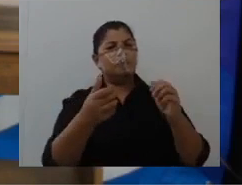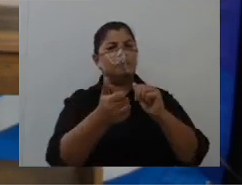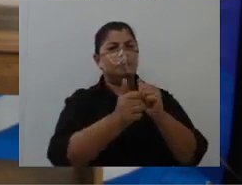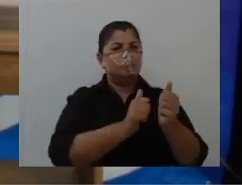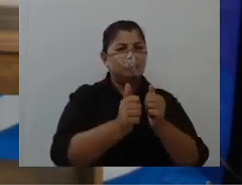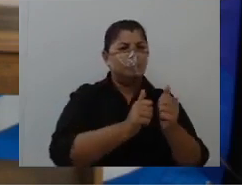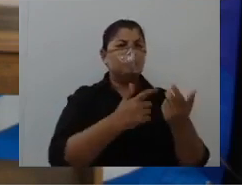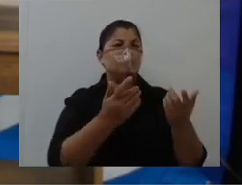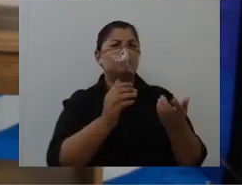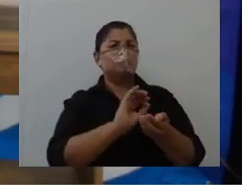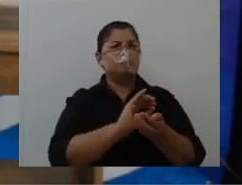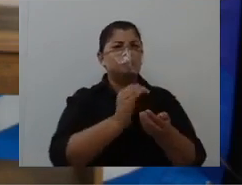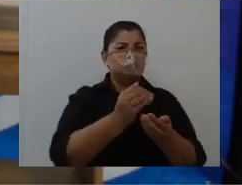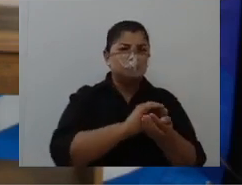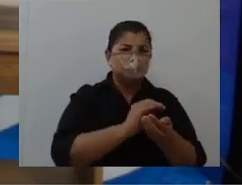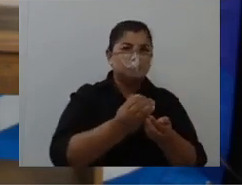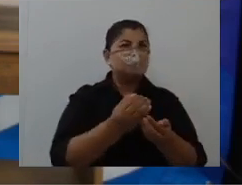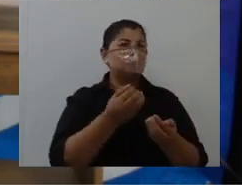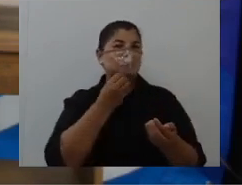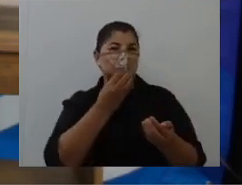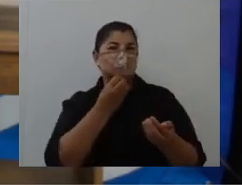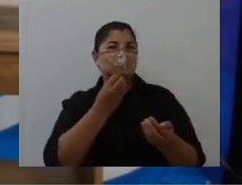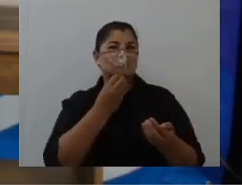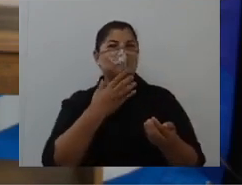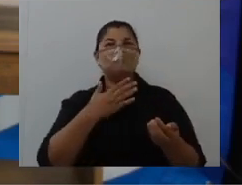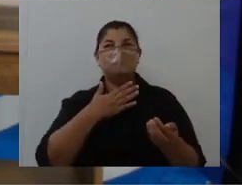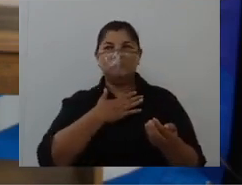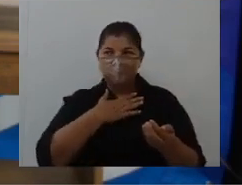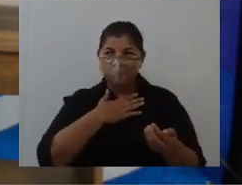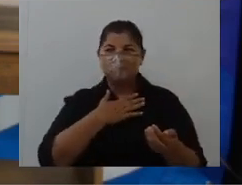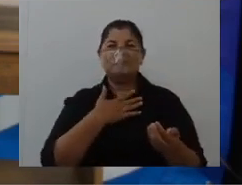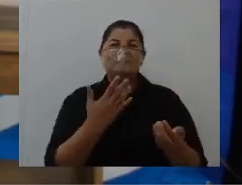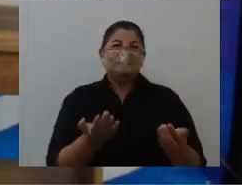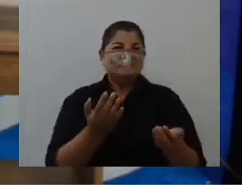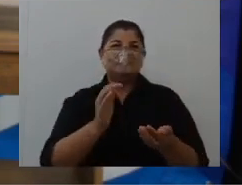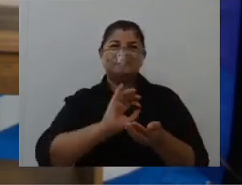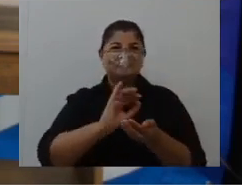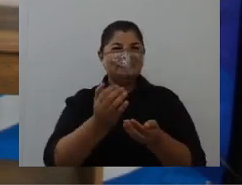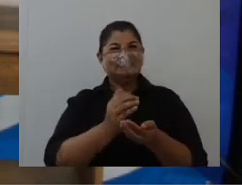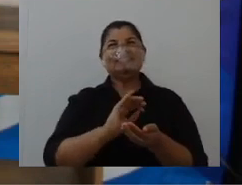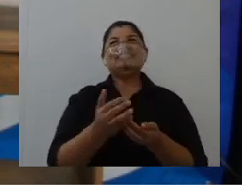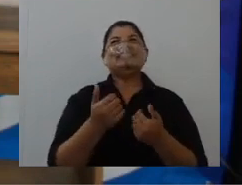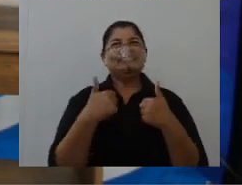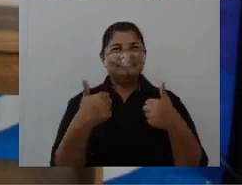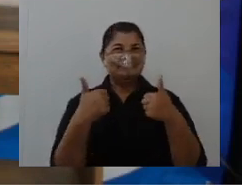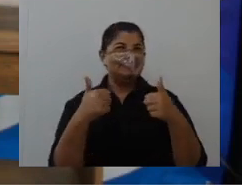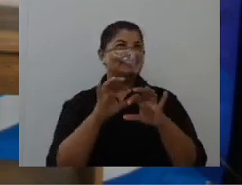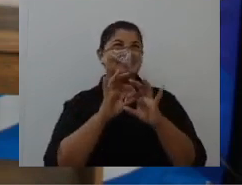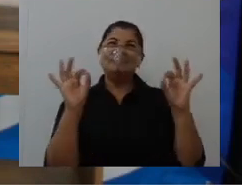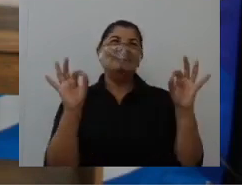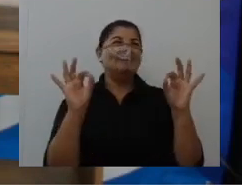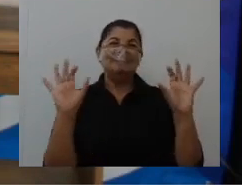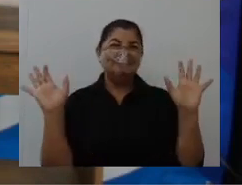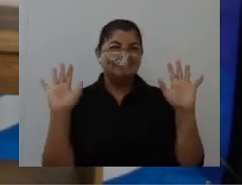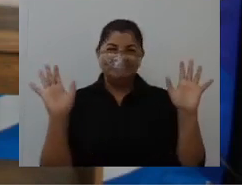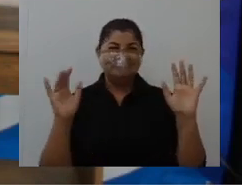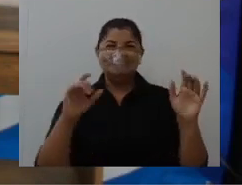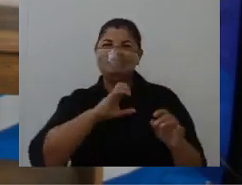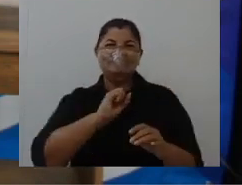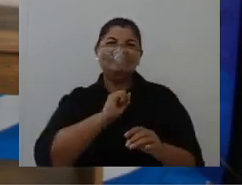3 pacotes de cuscuz. Cuscuz é bom, viu? Cuscuz é bom, né? Cuscuz, minha gente, cuscuz é de